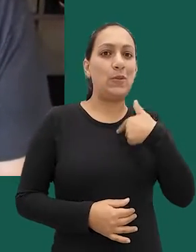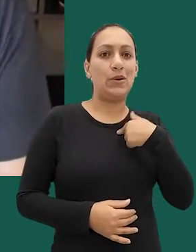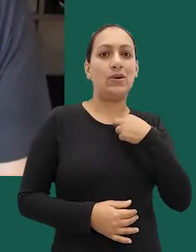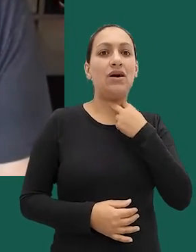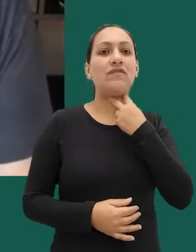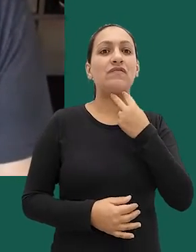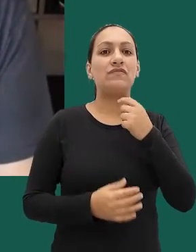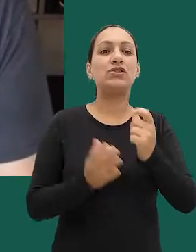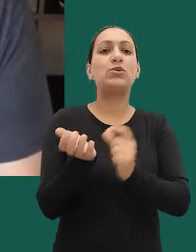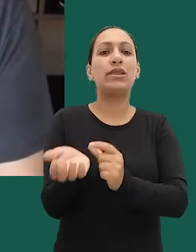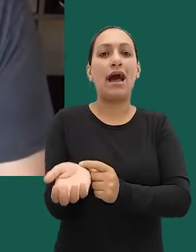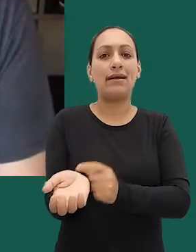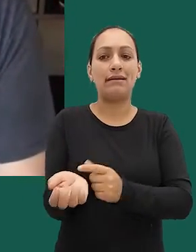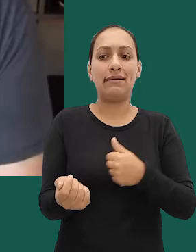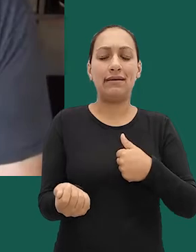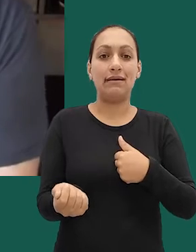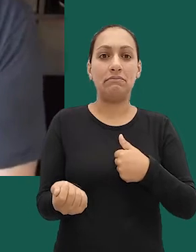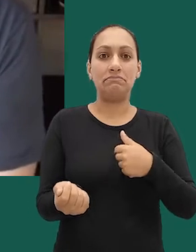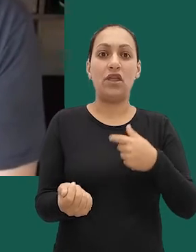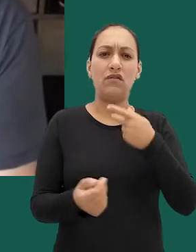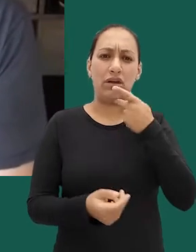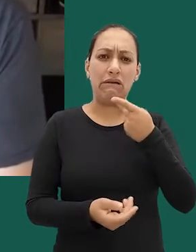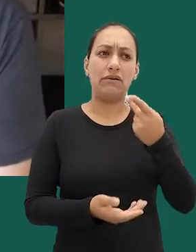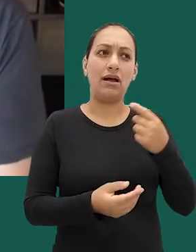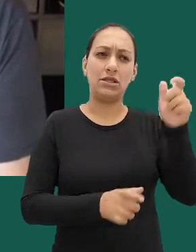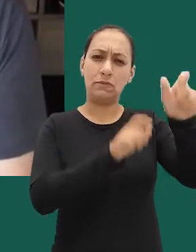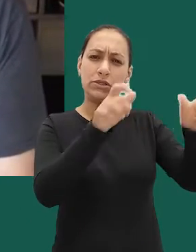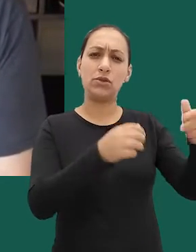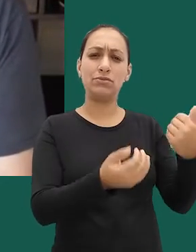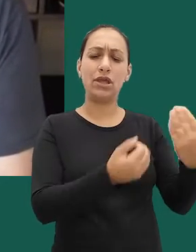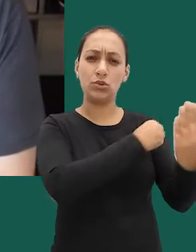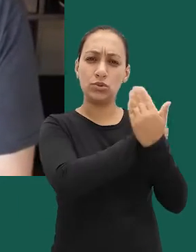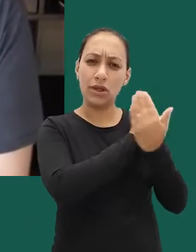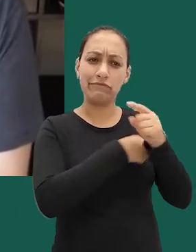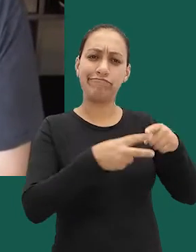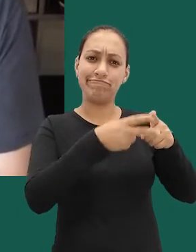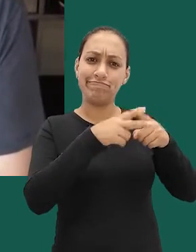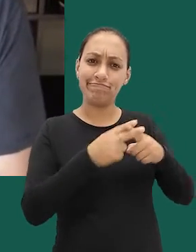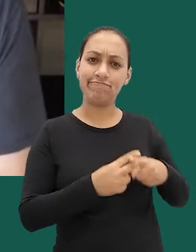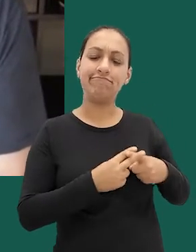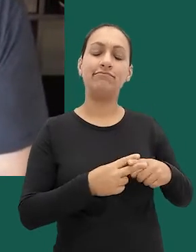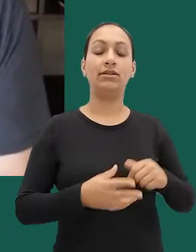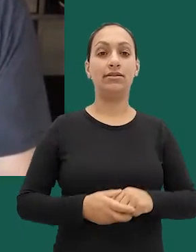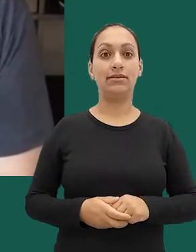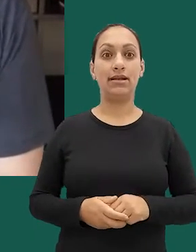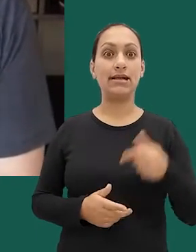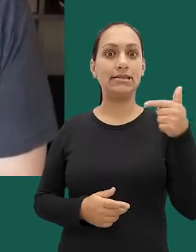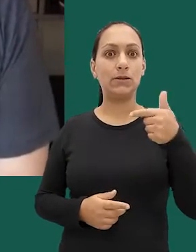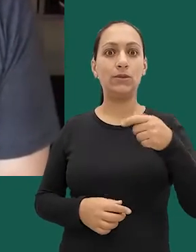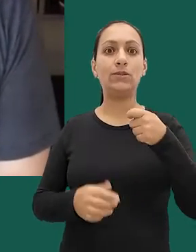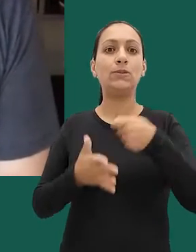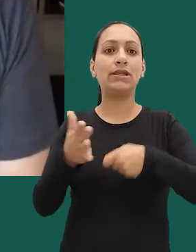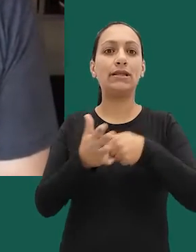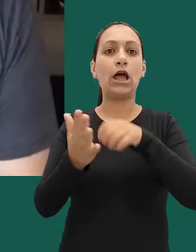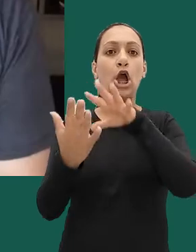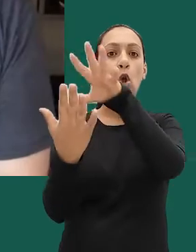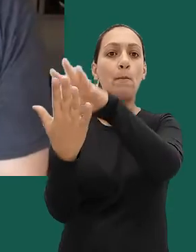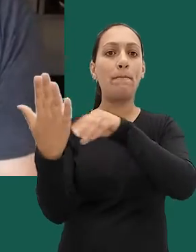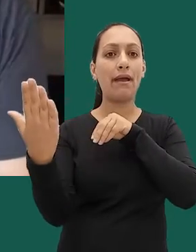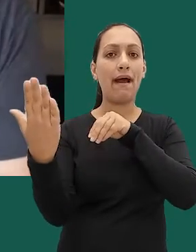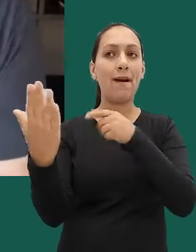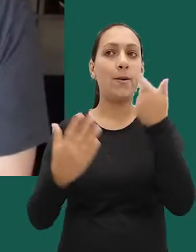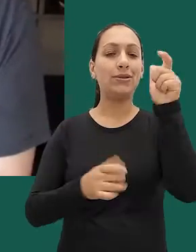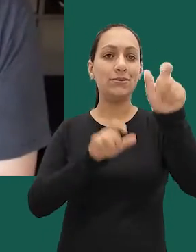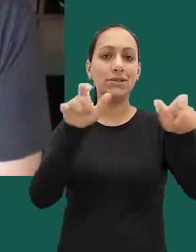e depois as pessoas foram me ajudando e foram me corrigindo. Segundo, que você tenta imitar outras pessoas, tu vai falar num